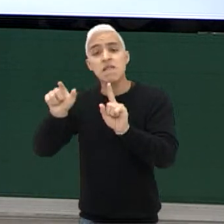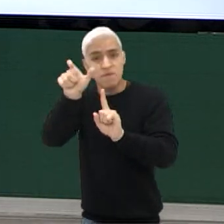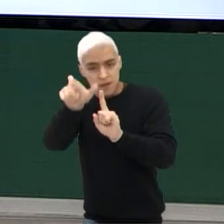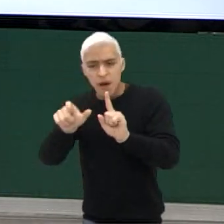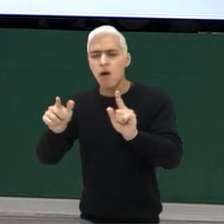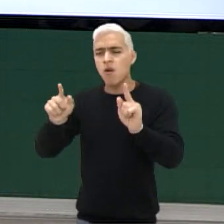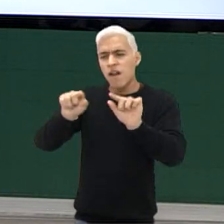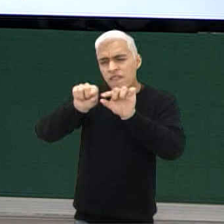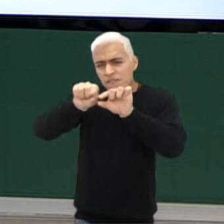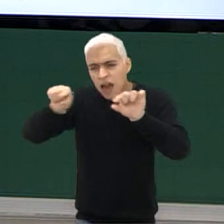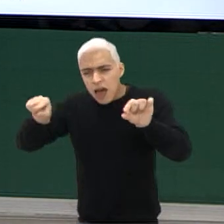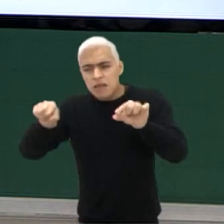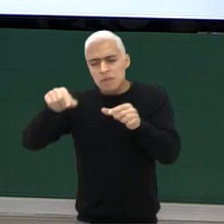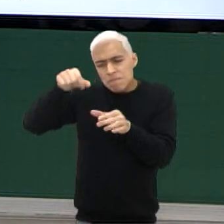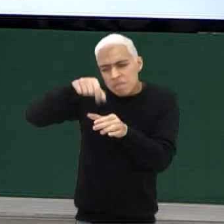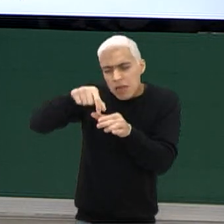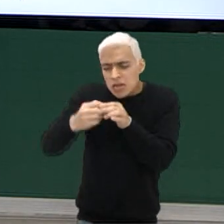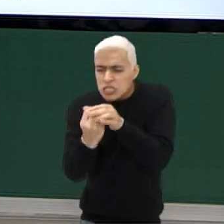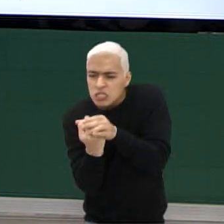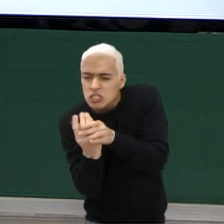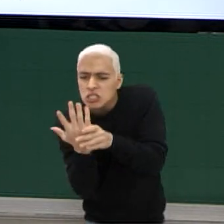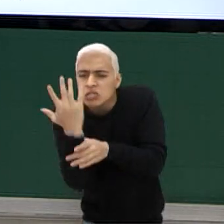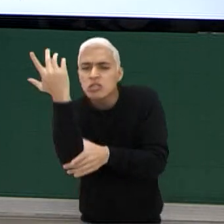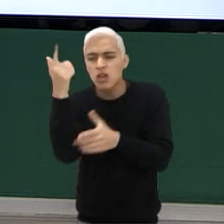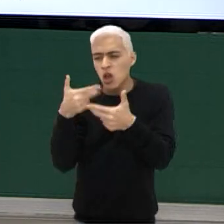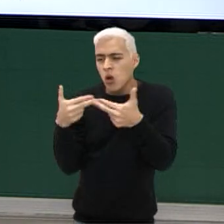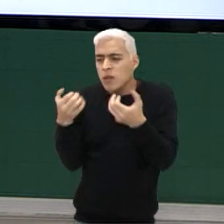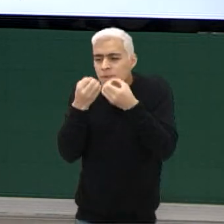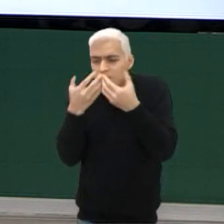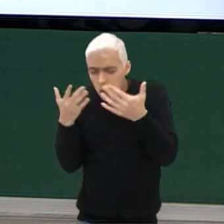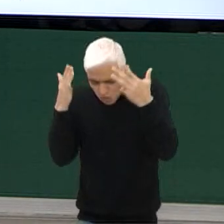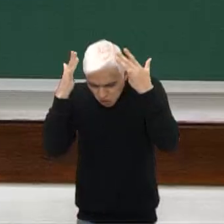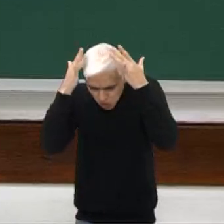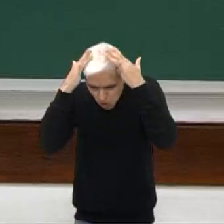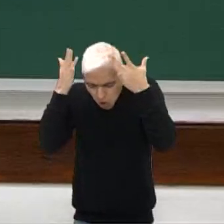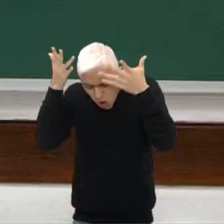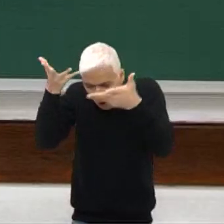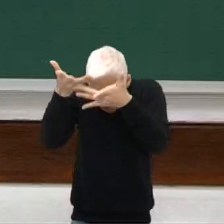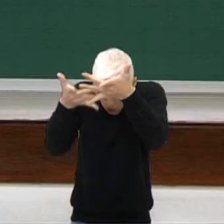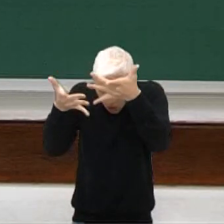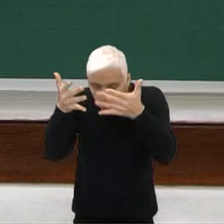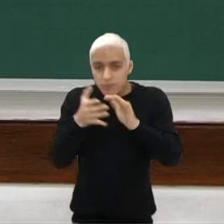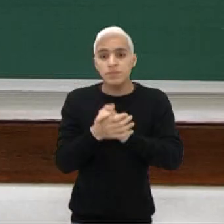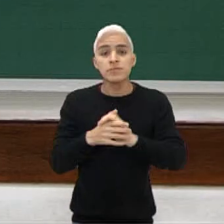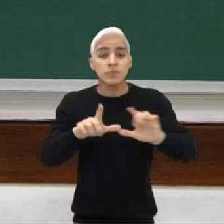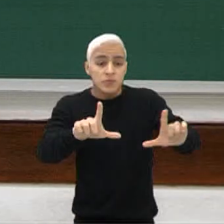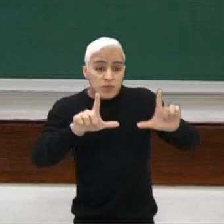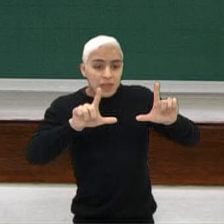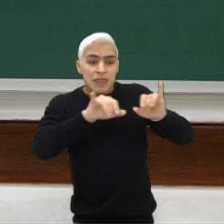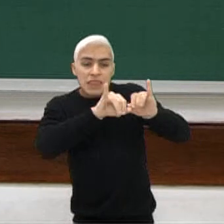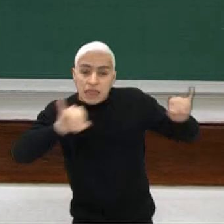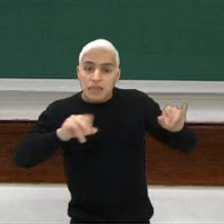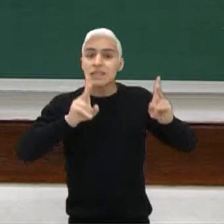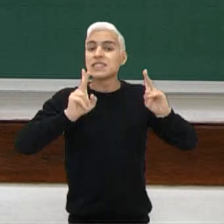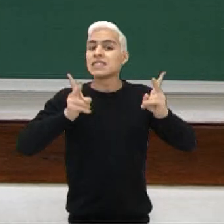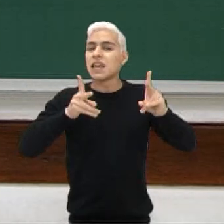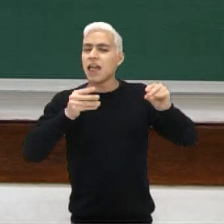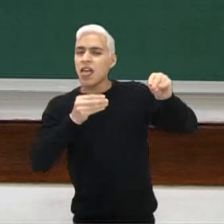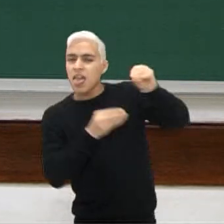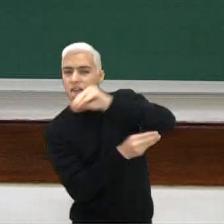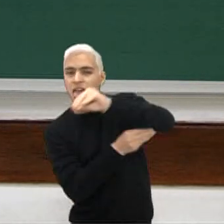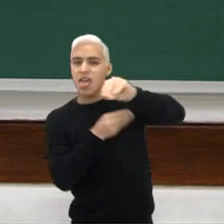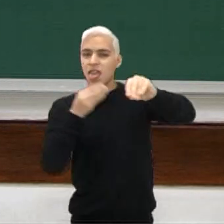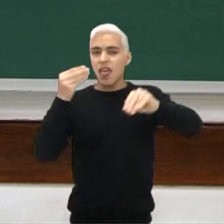ideias e coisas boas. O anúncio publicitário, ele vai sempre trabalhar com vocês com essa questão